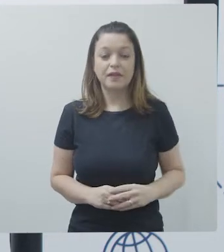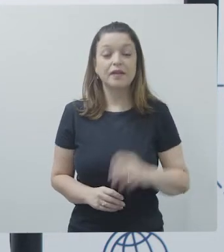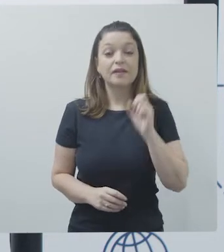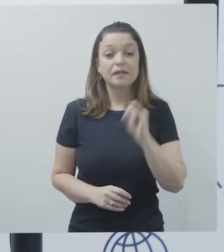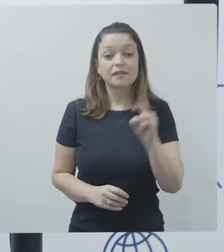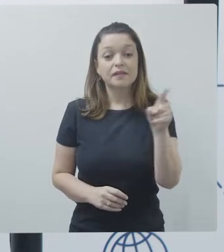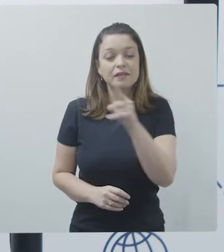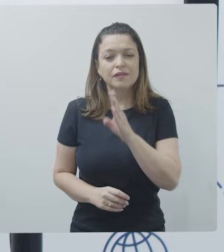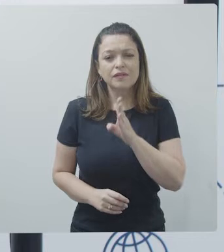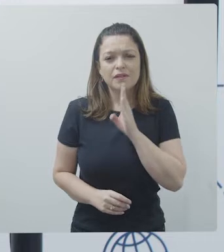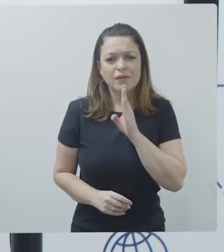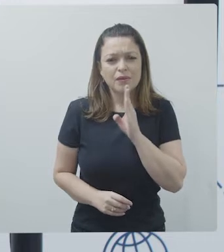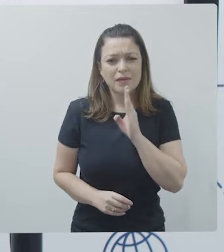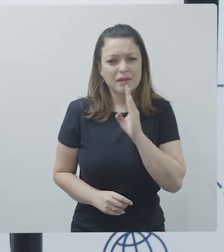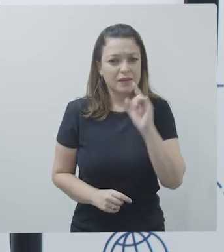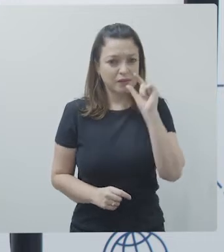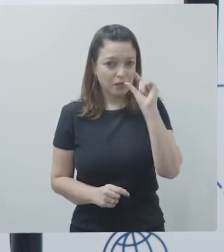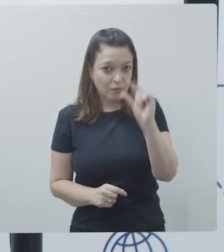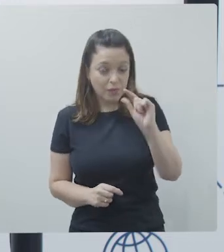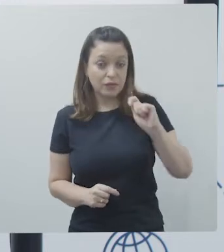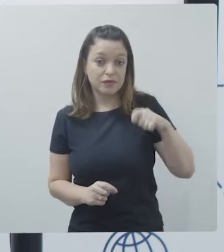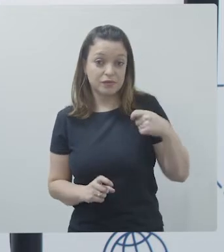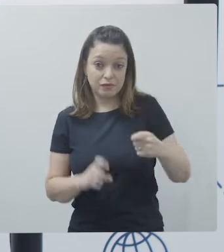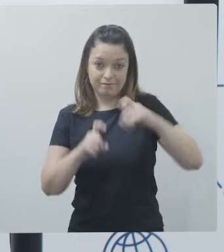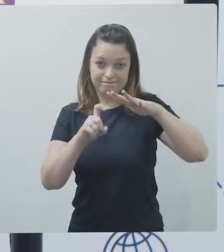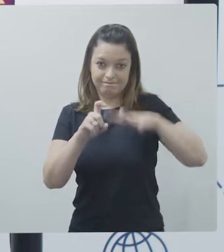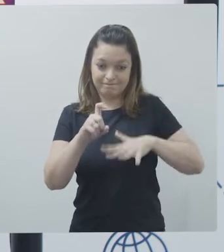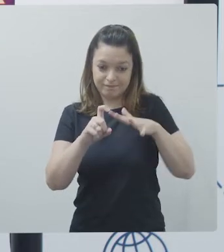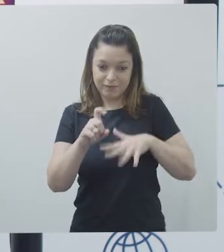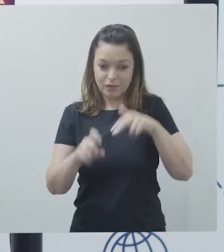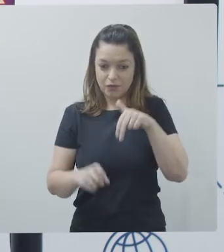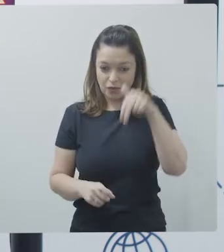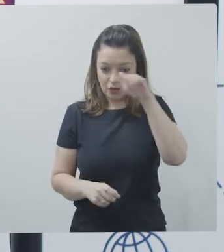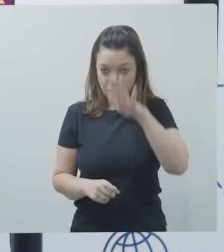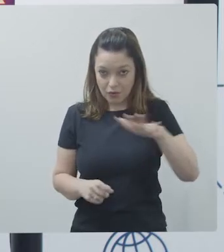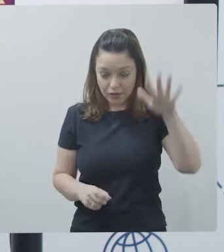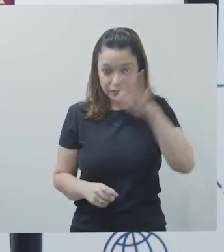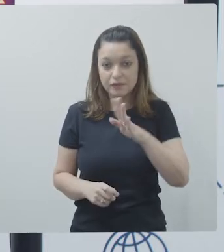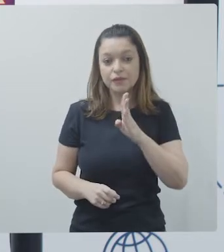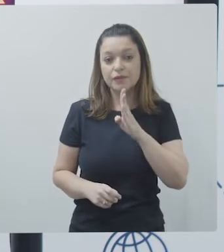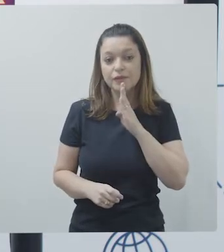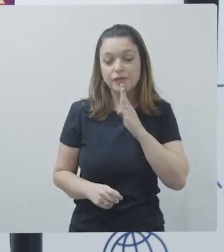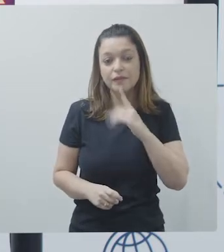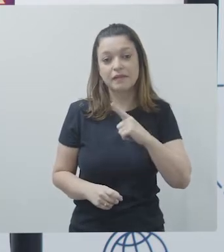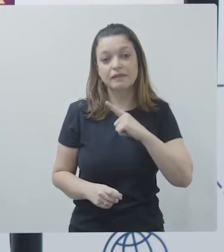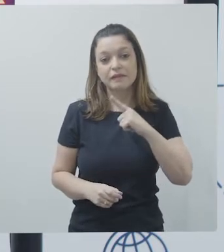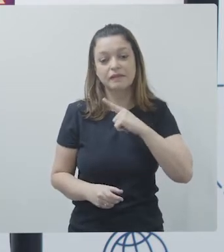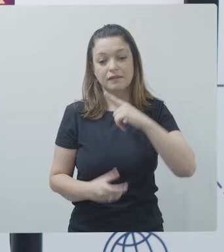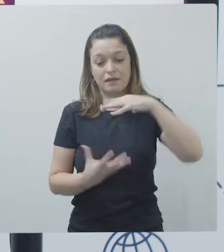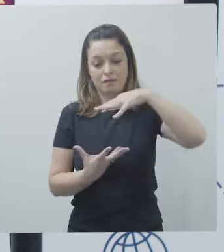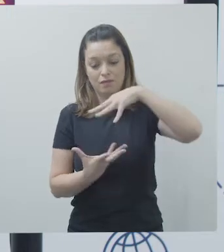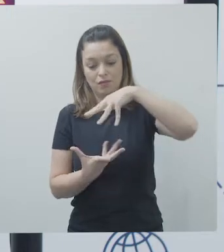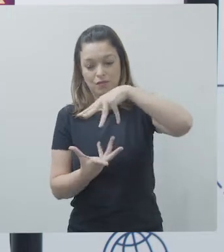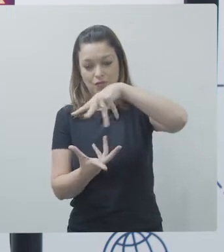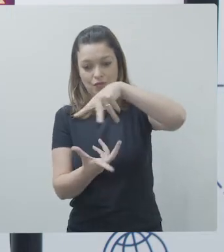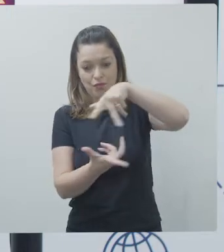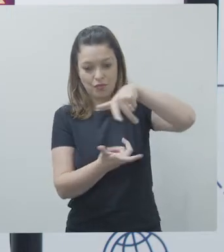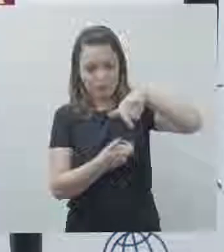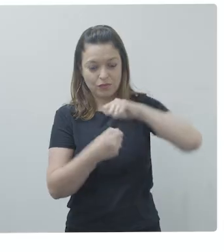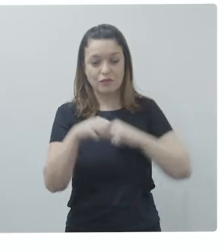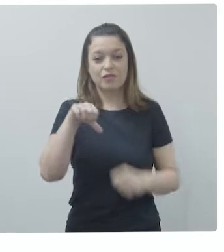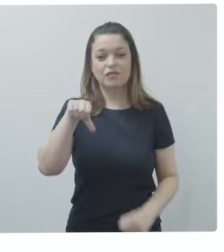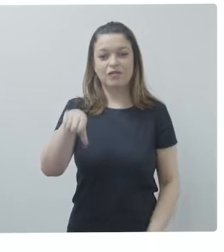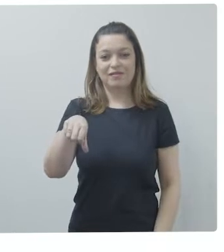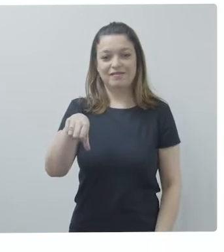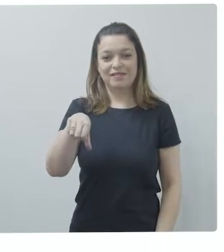que você conheça aí dessa mitologia nórdica, você sabe o quê? Que nós temos os nove mundos.